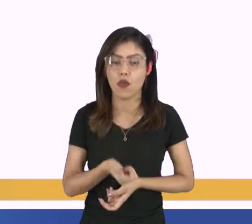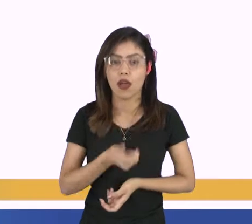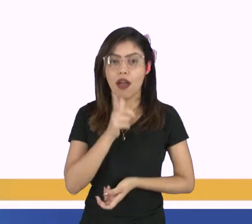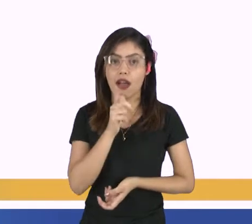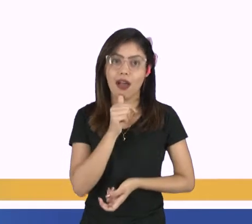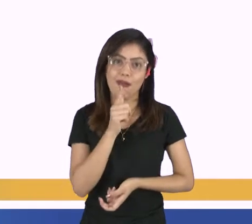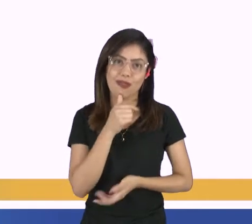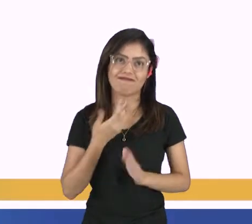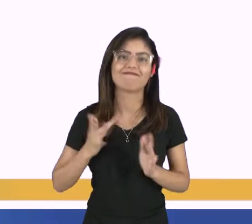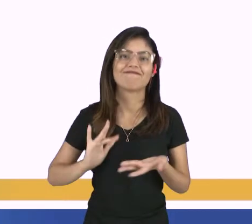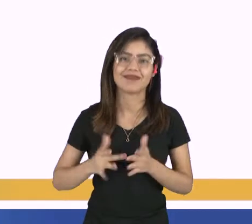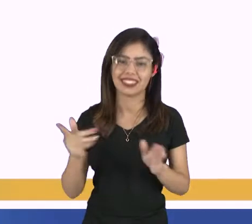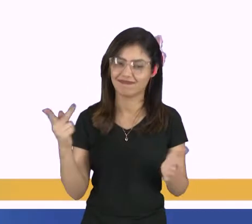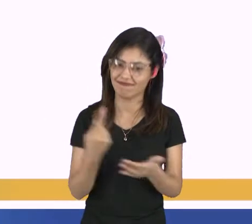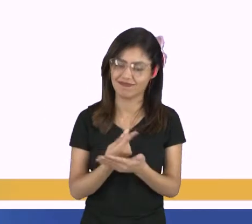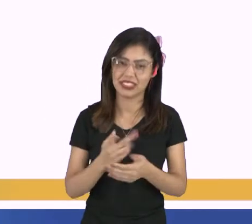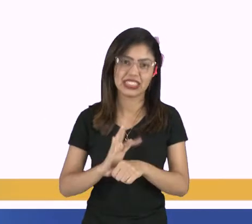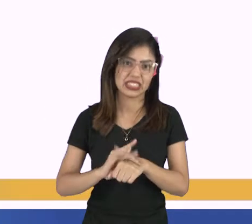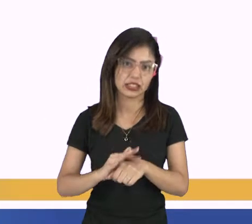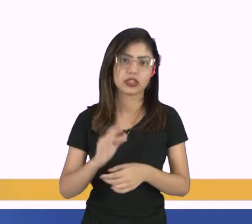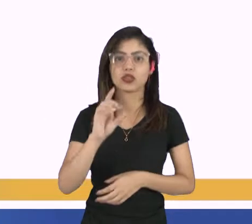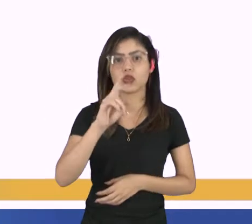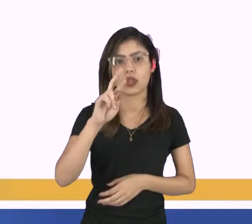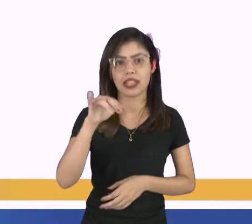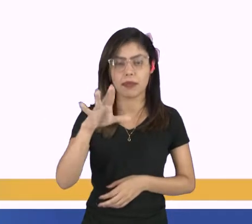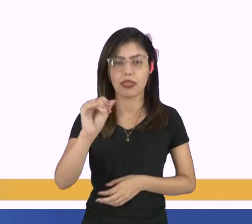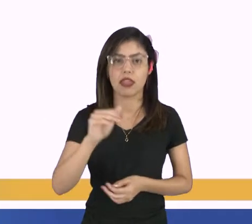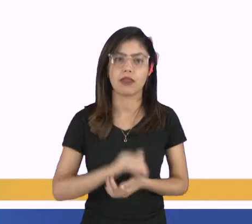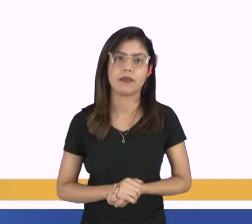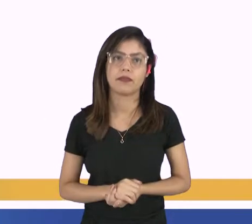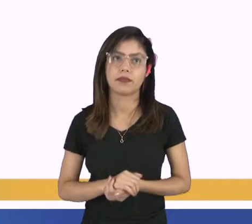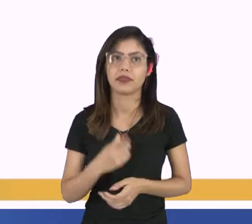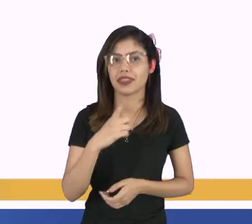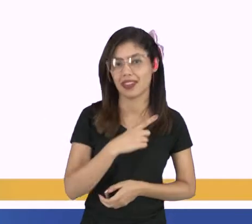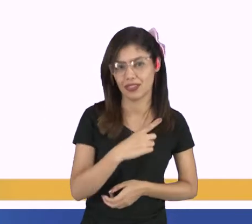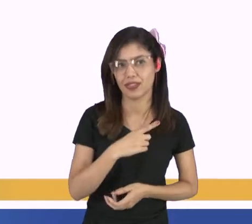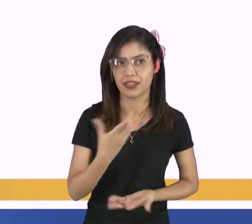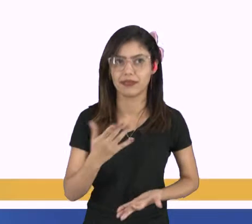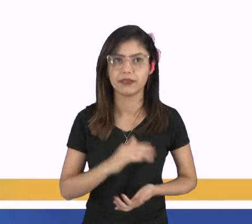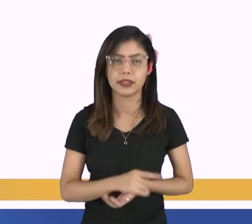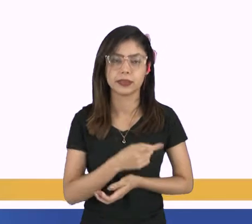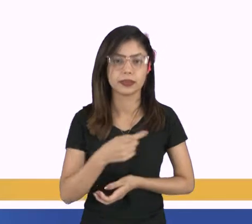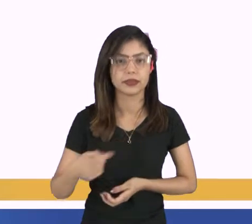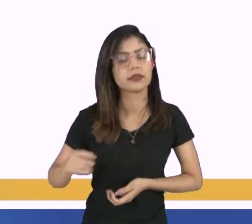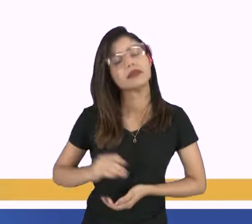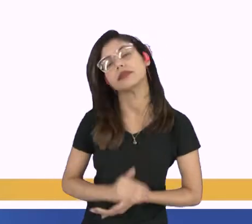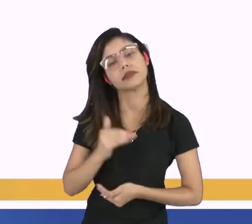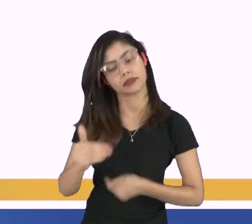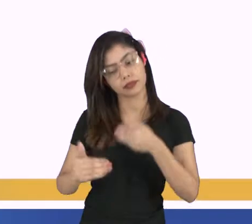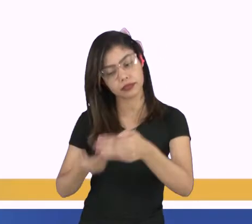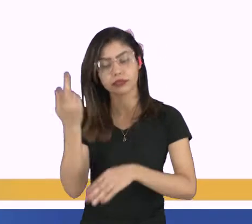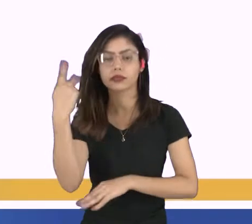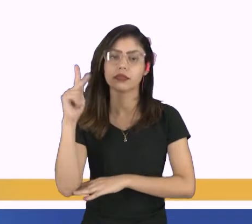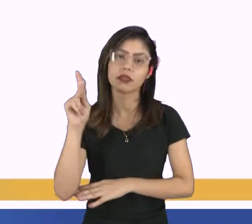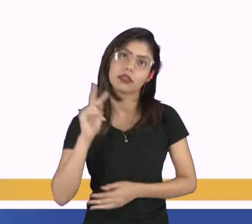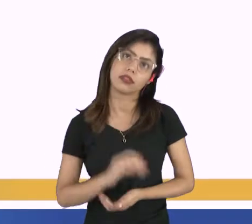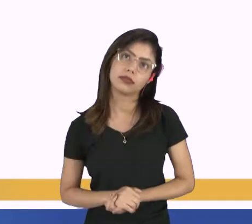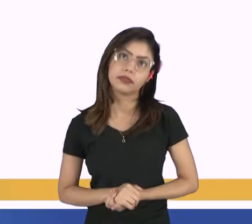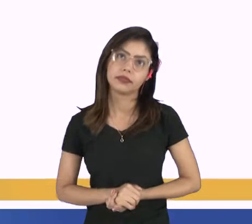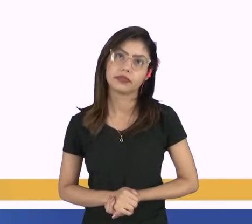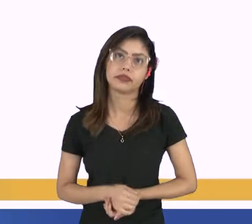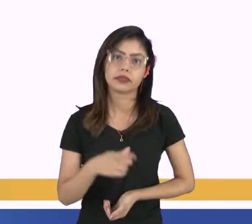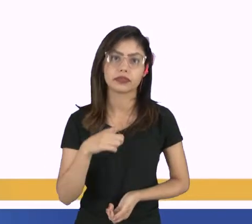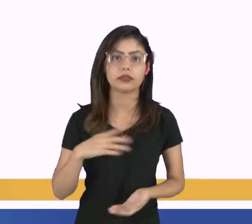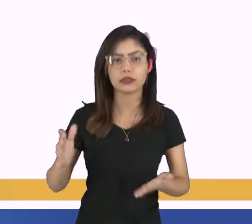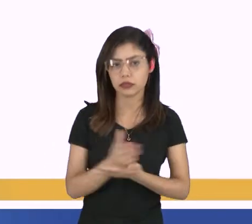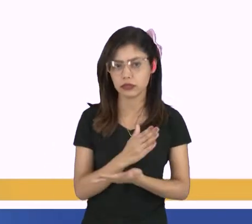água contaminada certamente com dejetos, que continham essas bactérias. E aí, durante um longo período, ficou aí